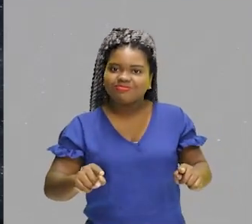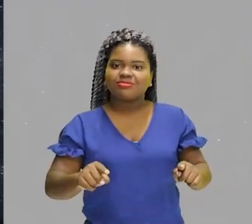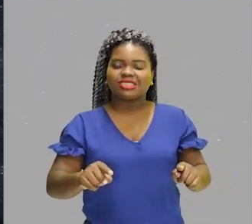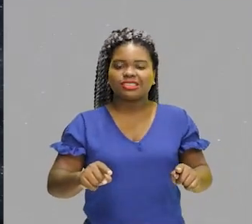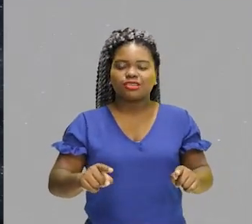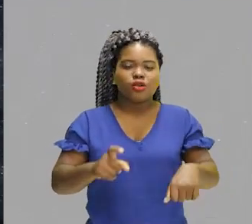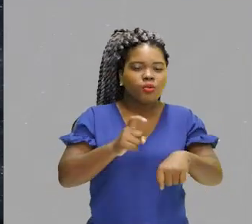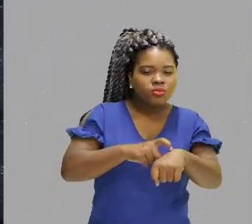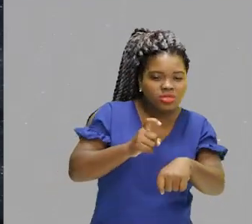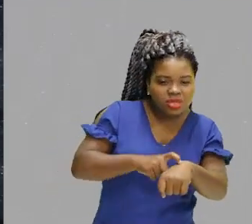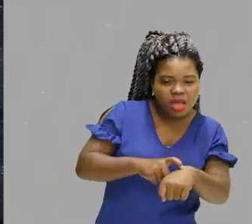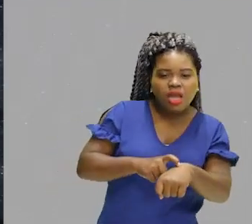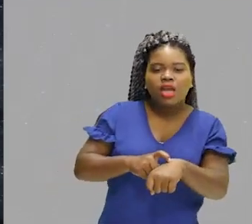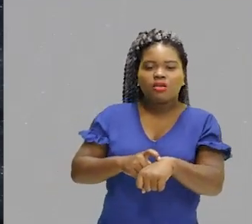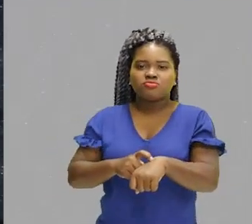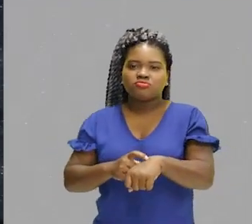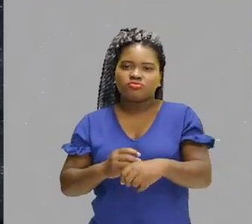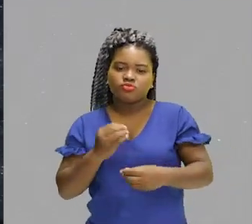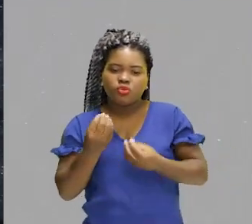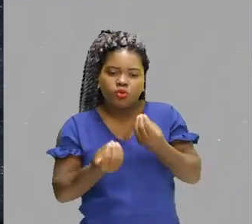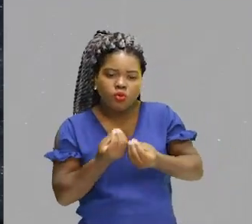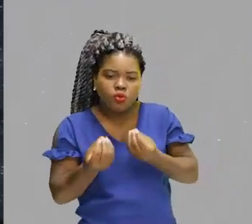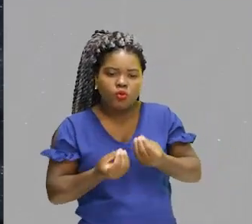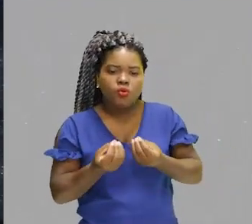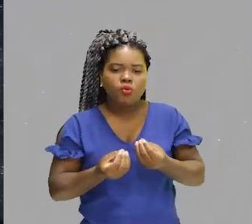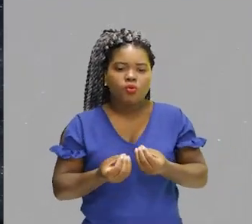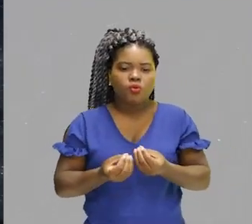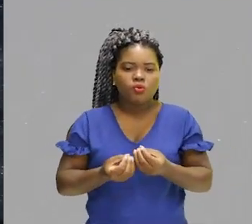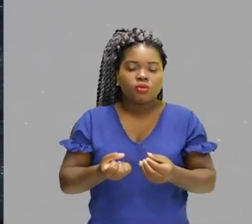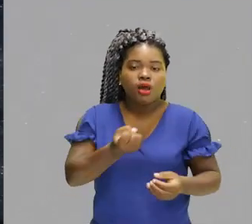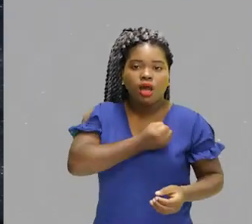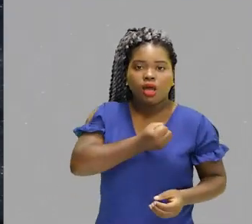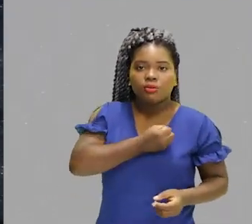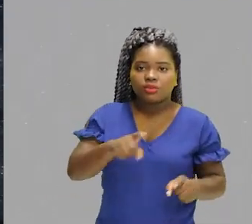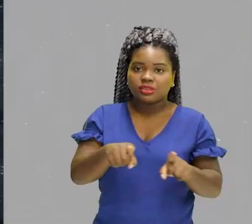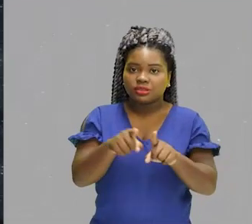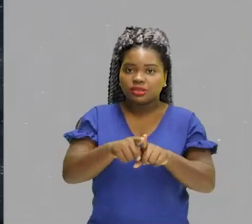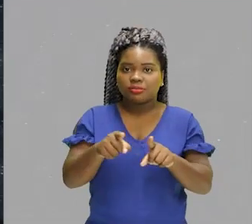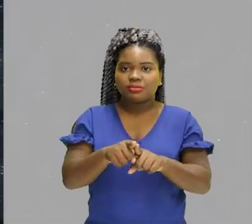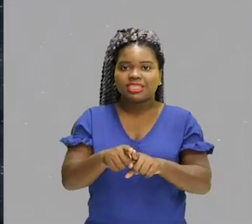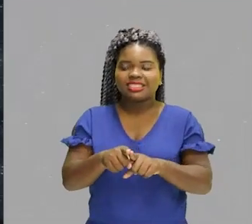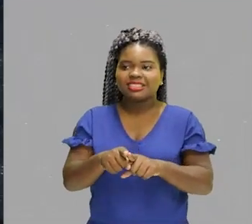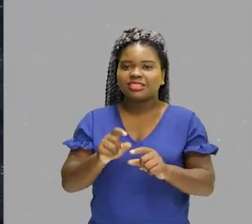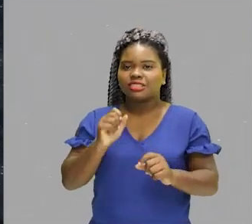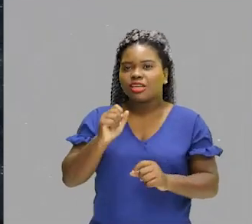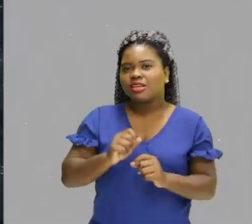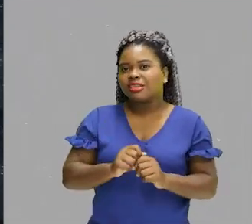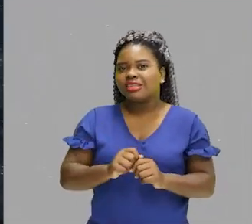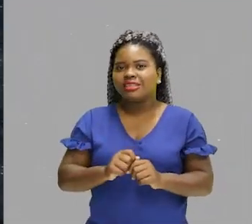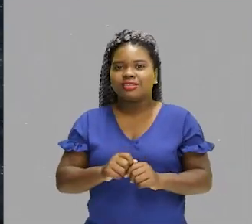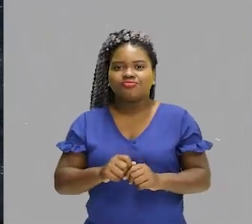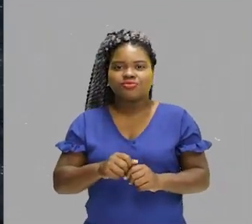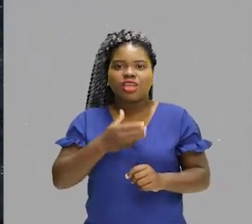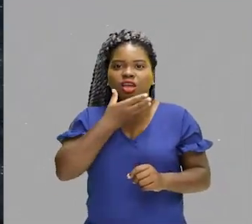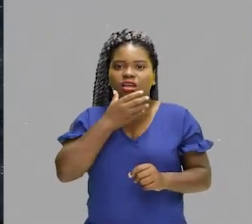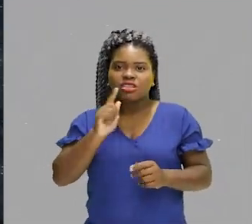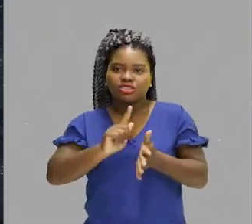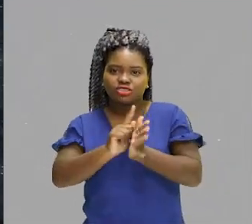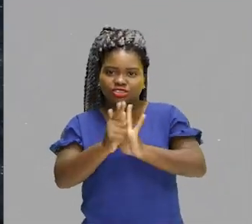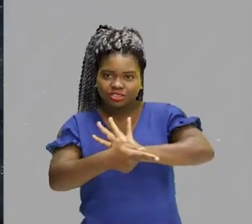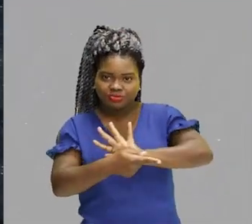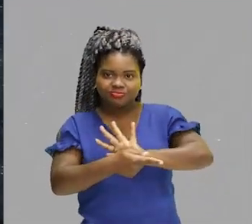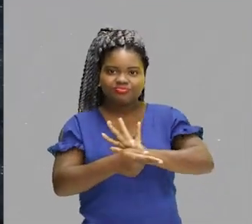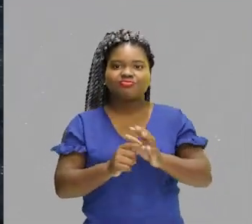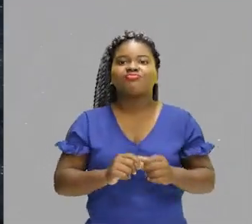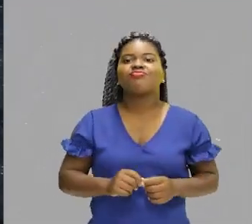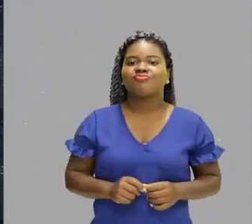tempo, modo, número e pessoa. Nesse caso específico, rompió, indica que